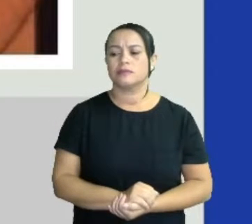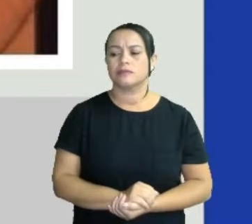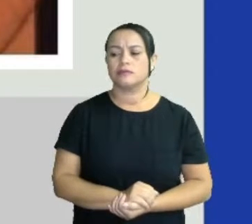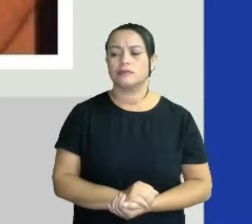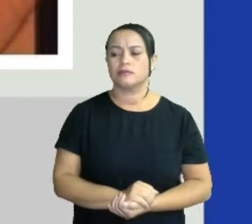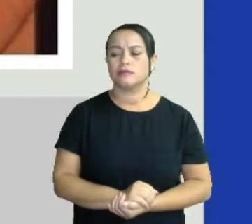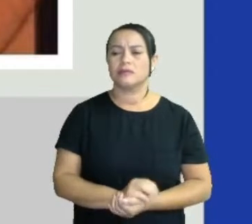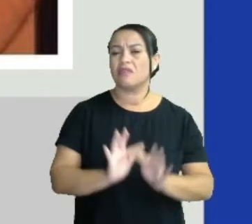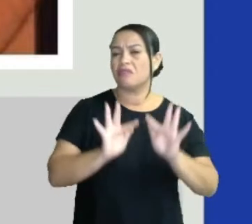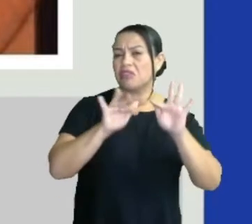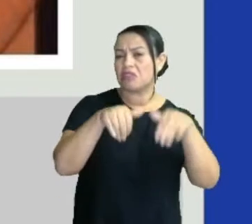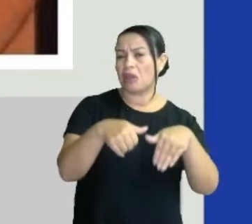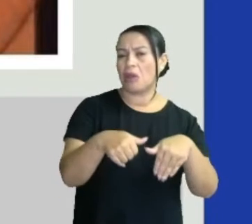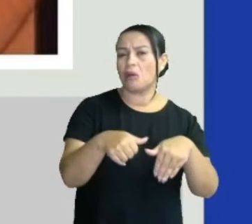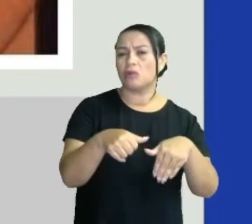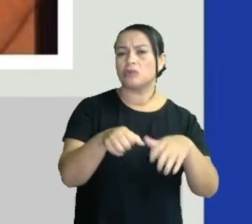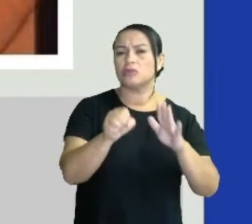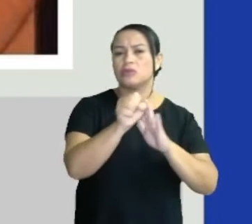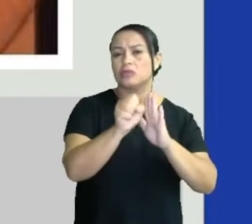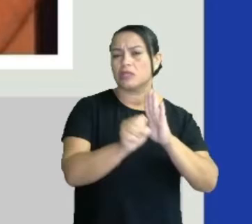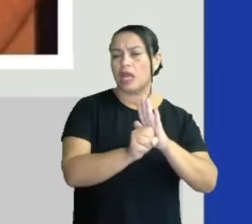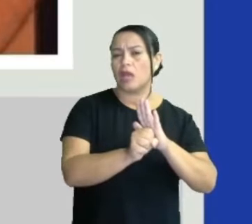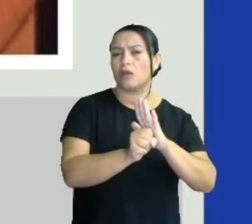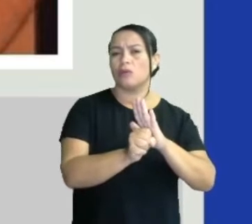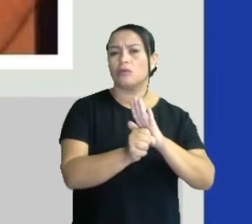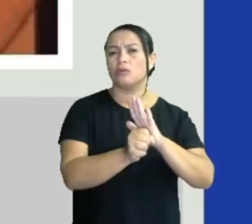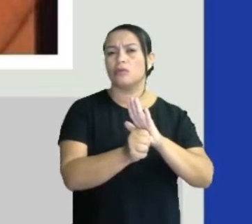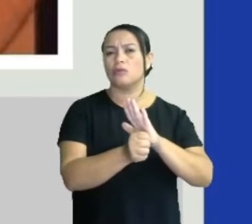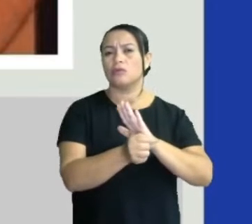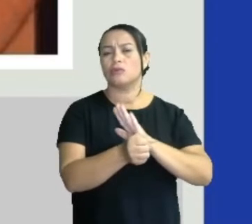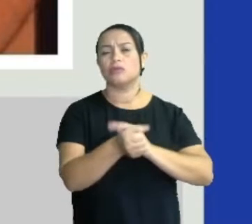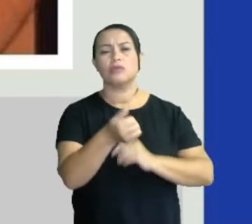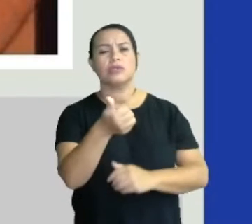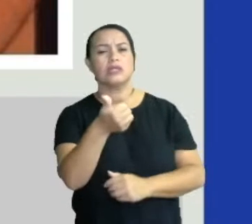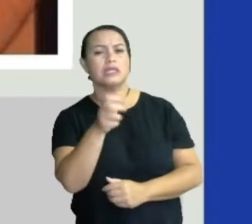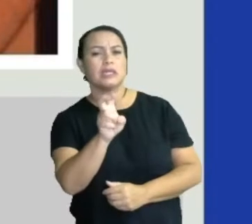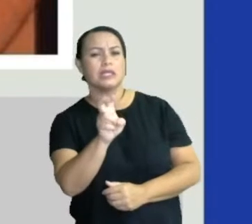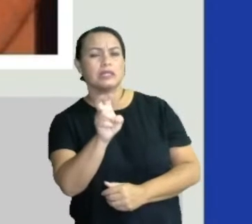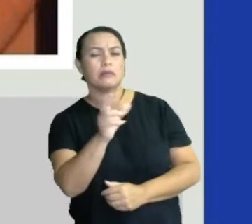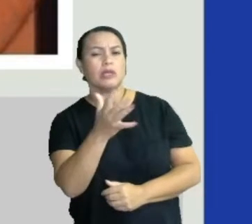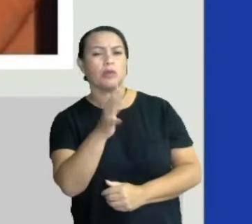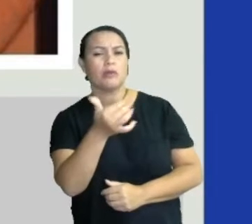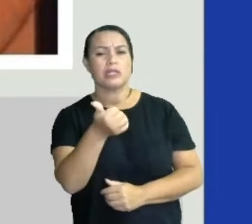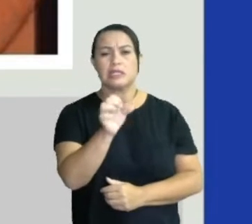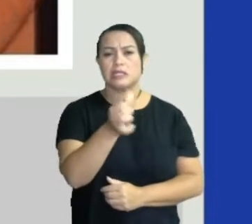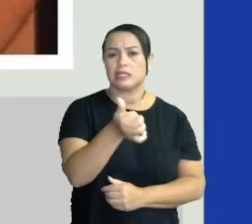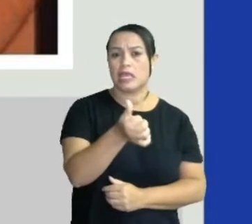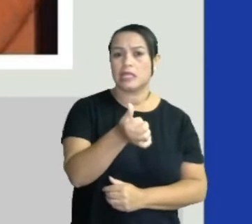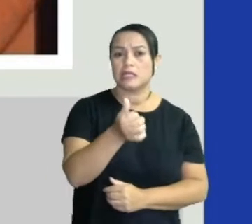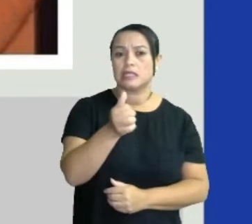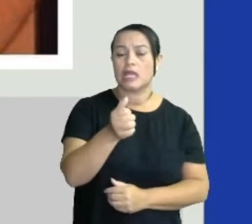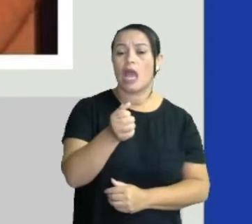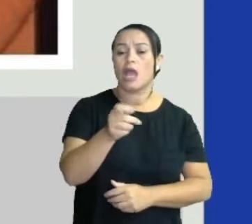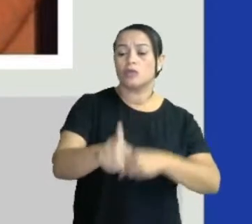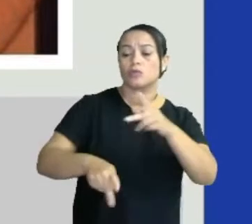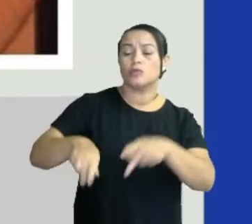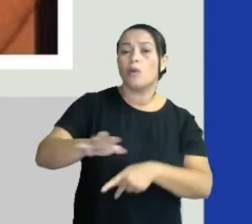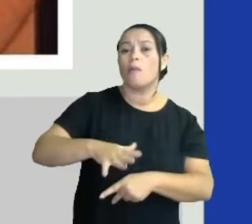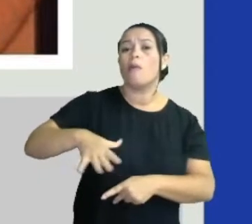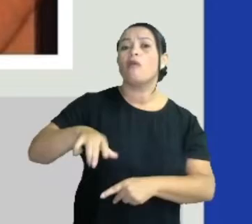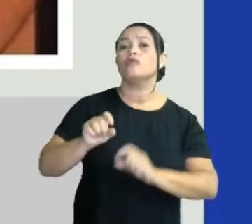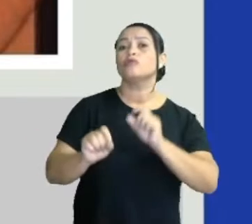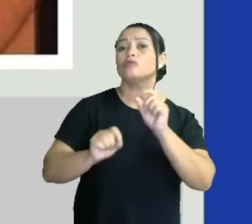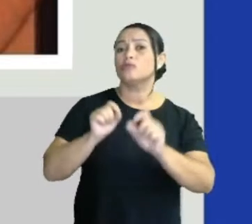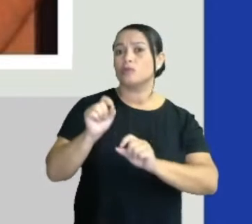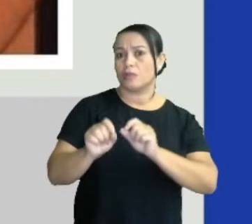final do século XV, começo do século XVI, os povos europeus se estabelecem. Então,